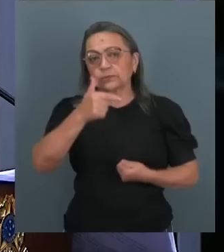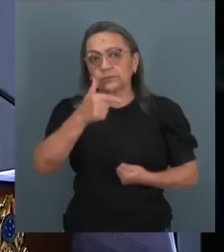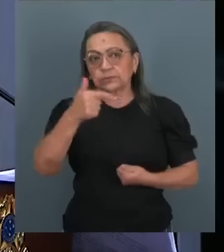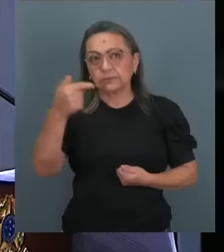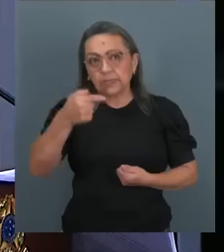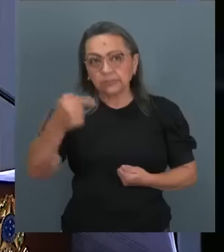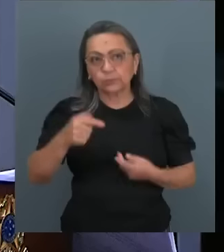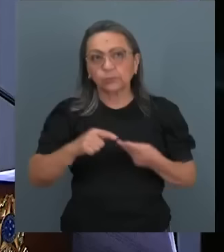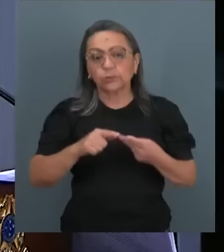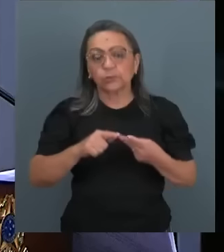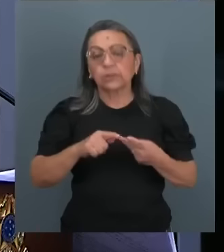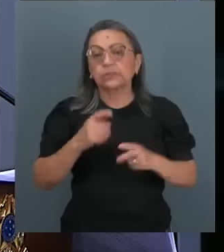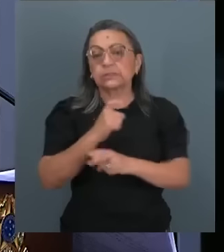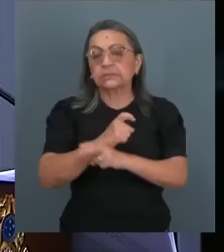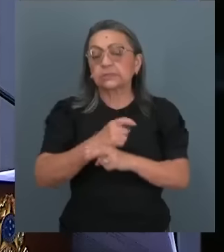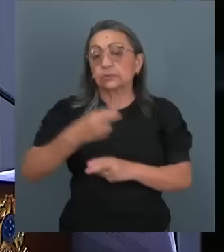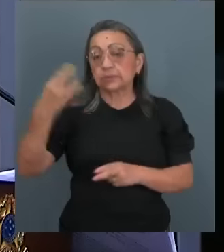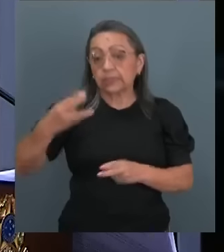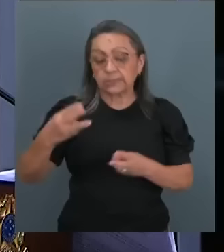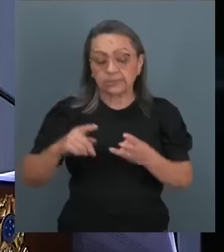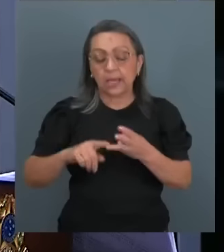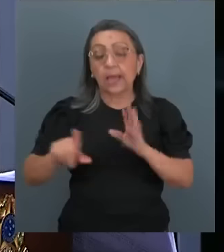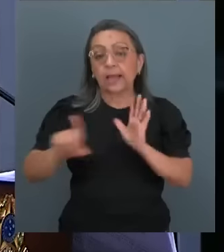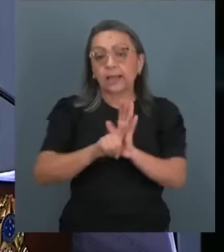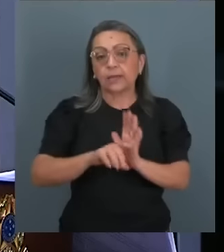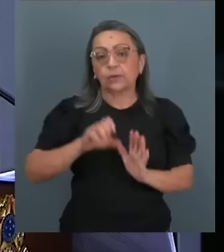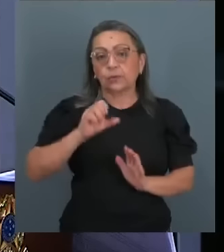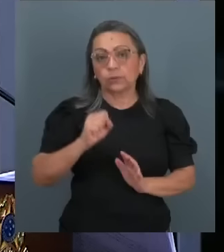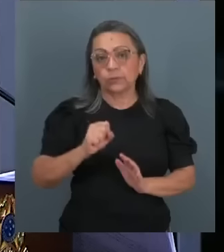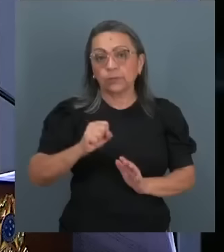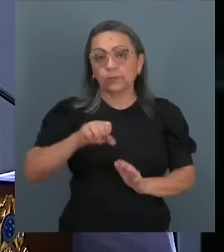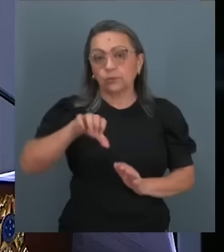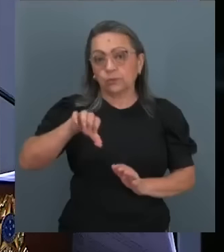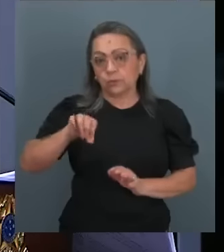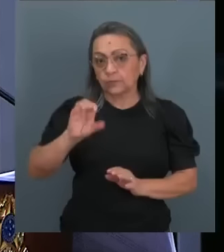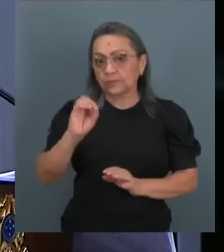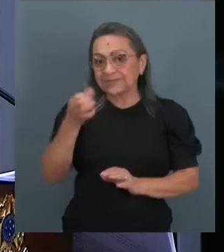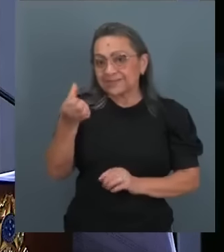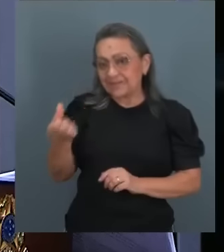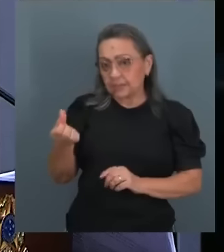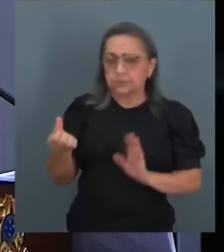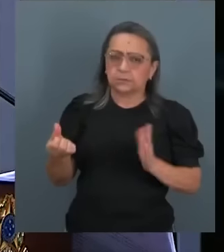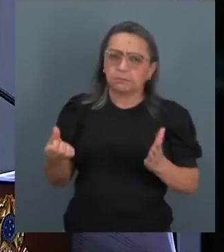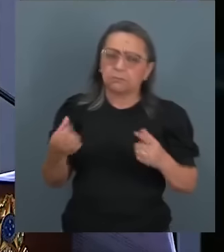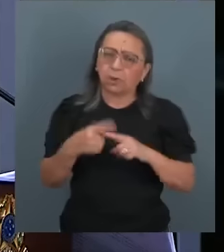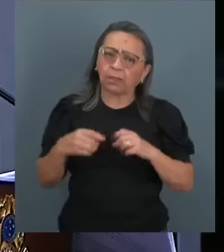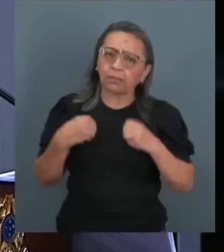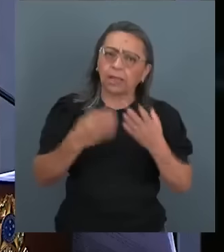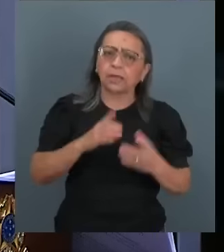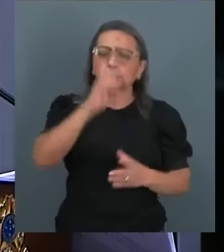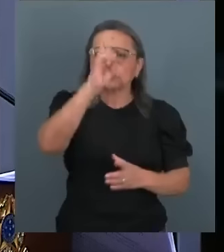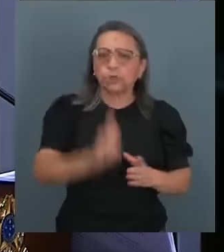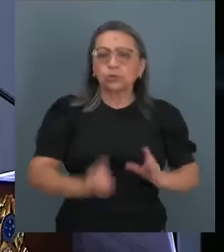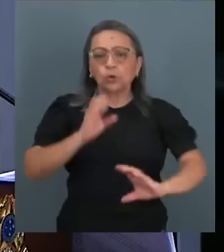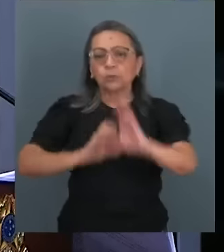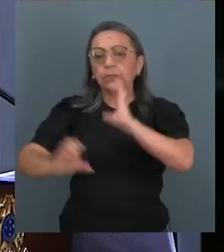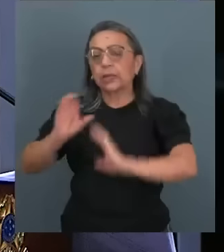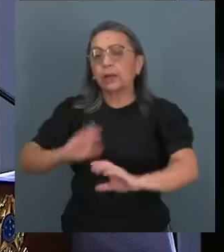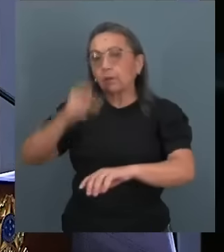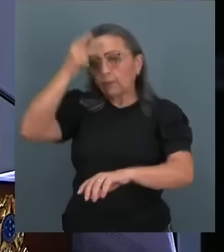inciso 3, da Lei 8.906. É claro, ao assegurar ao advogado o direito de comunicar-se com